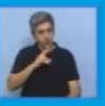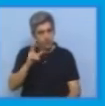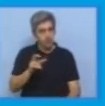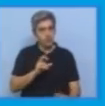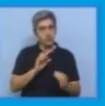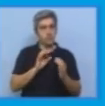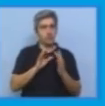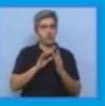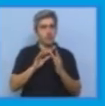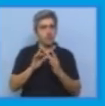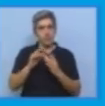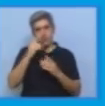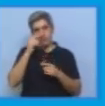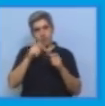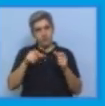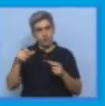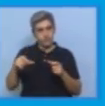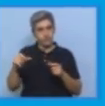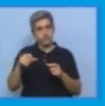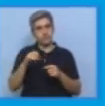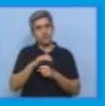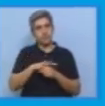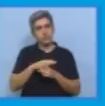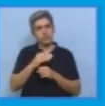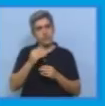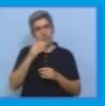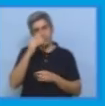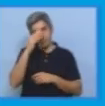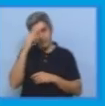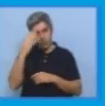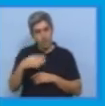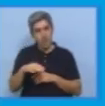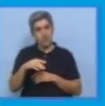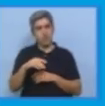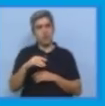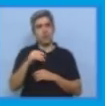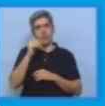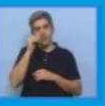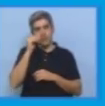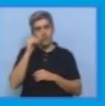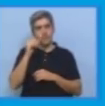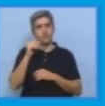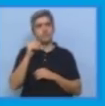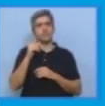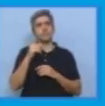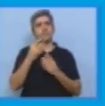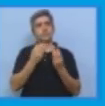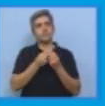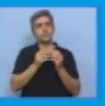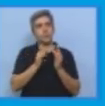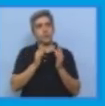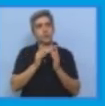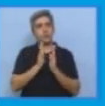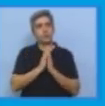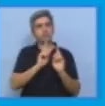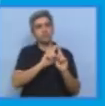contacto com gente numa situação de grande fragilidade, o telhal, e depois estarmos em contacto com as paróquias. Portanto,